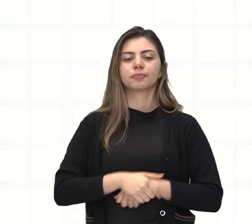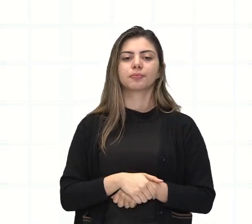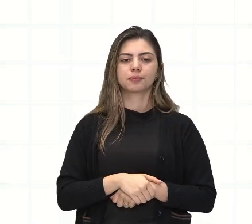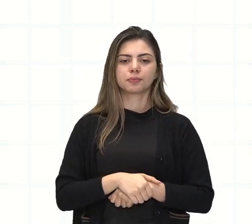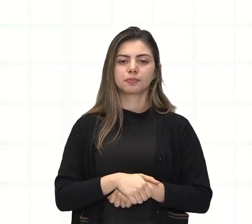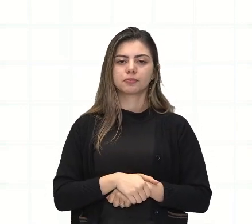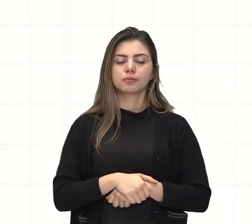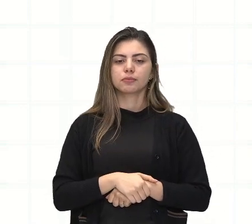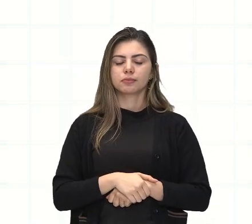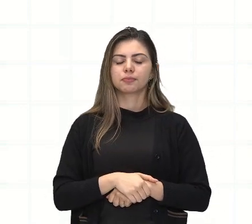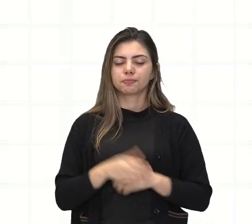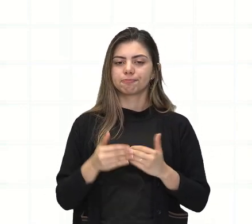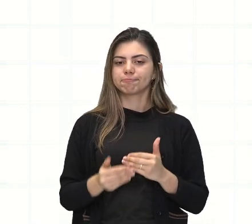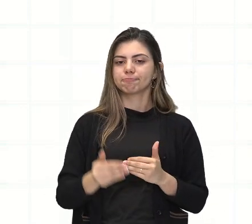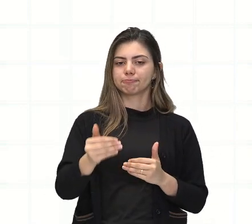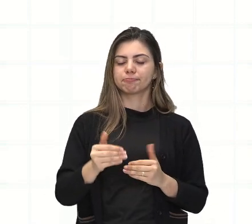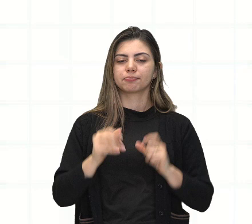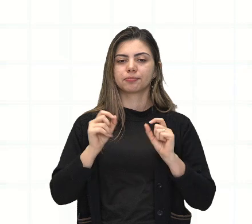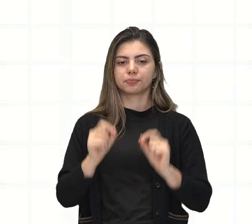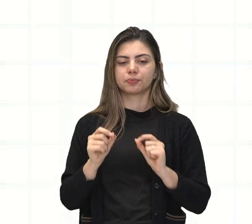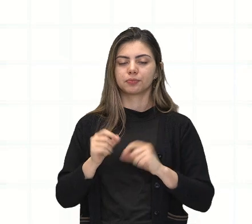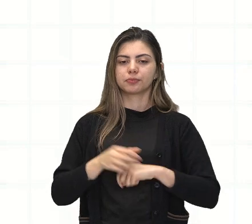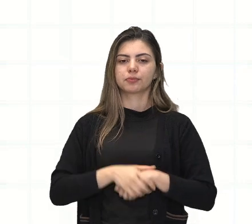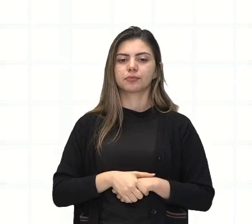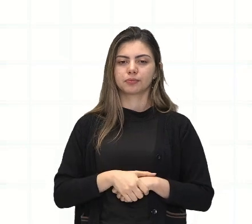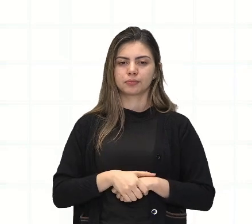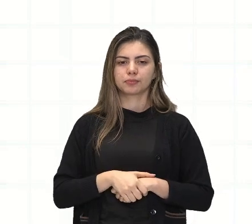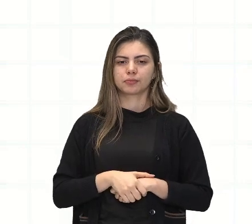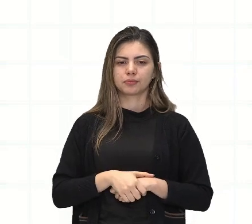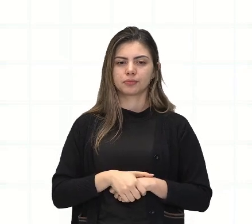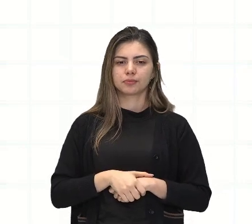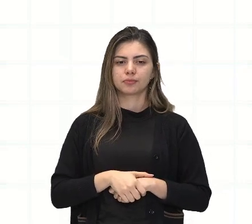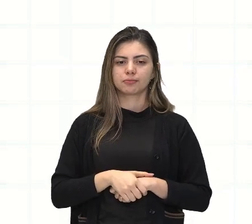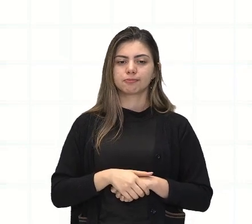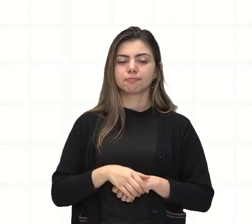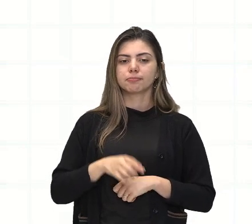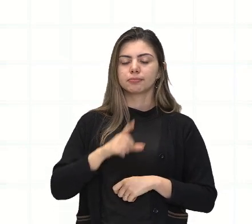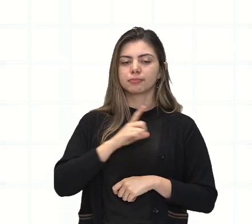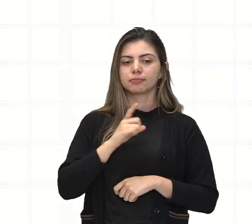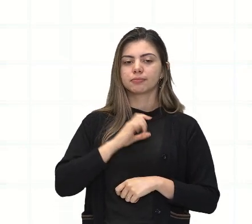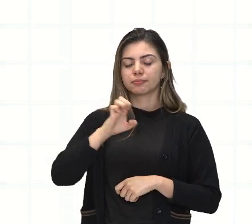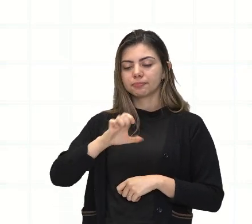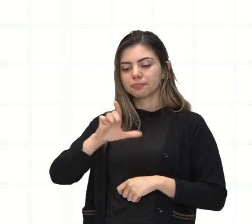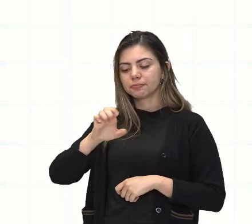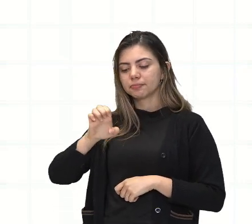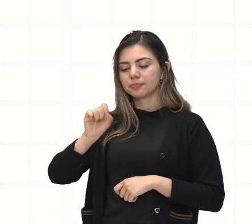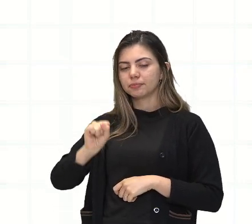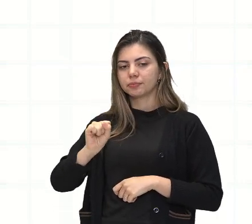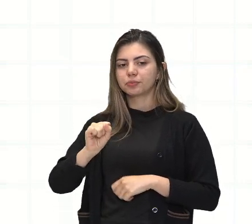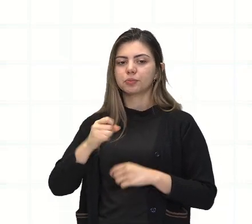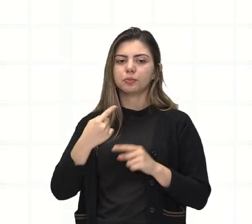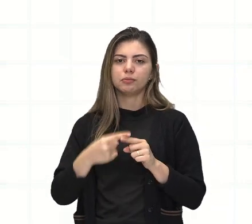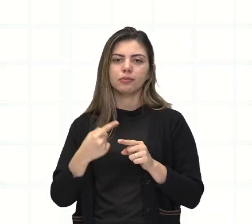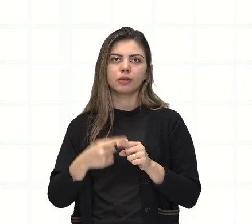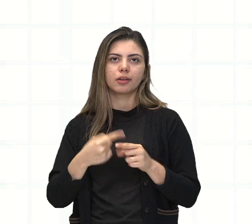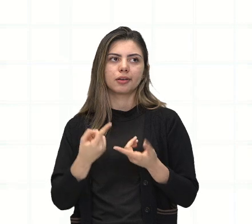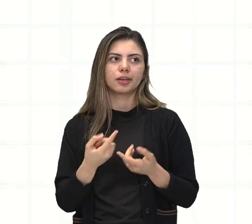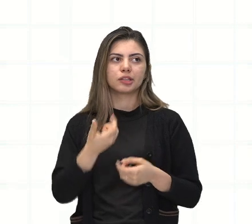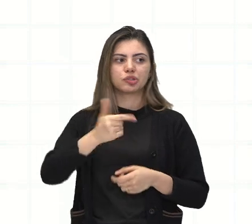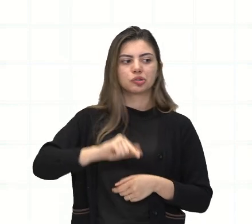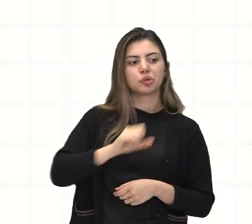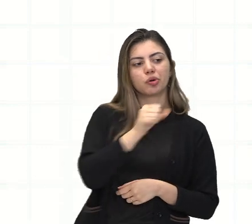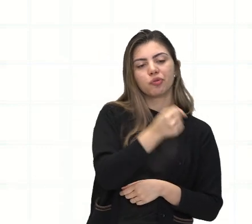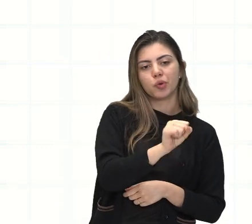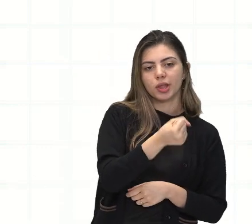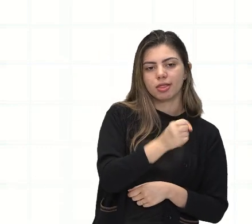Aí, mais adiante, nós temos eles. Para não repetir 8º